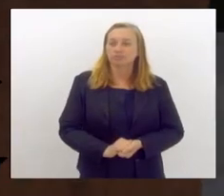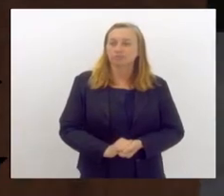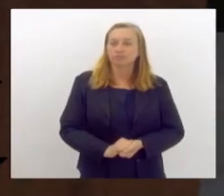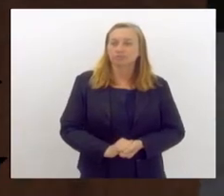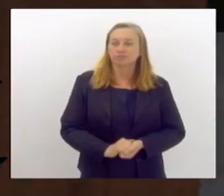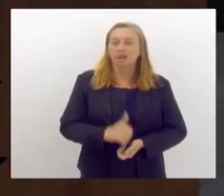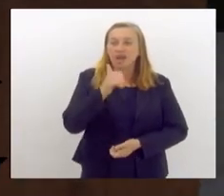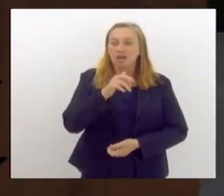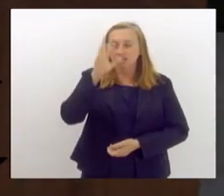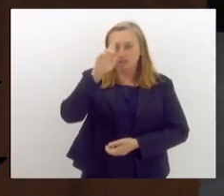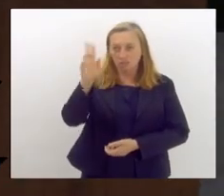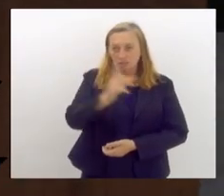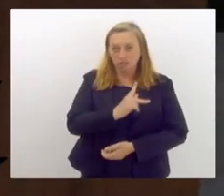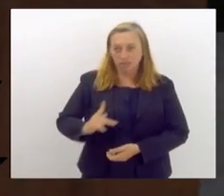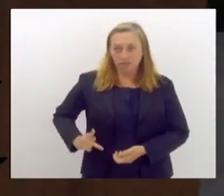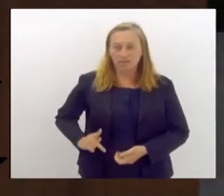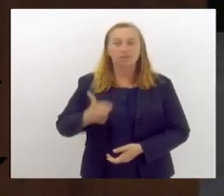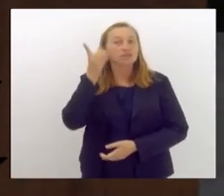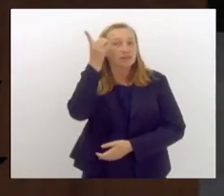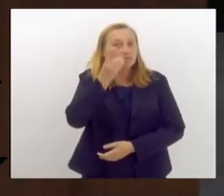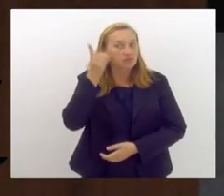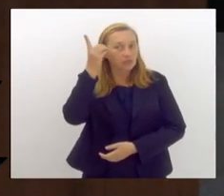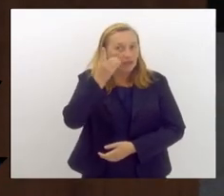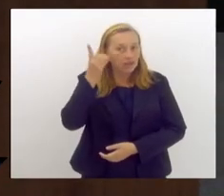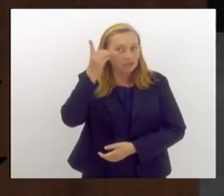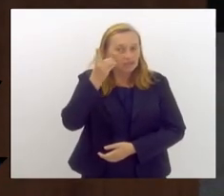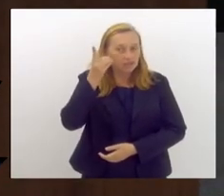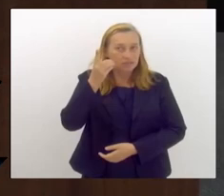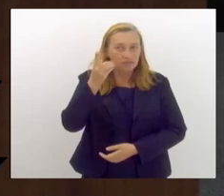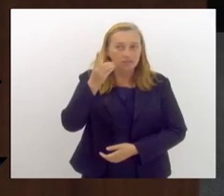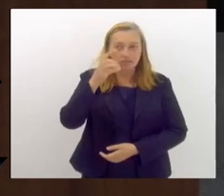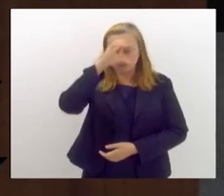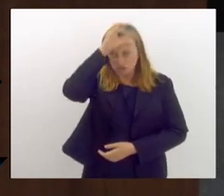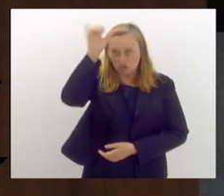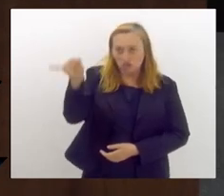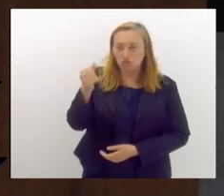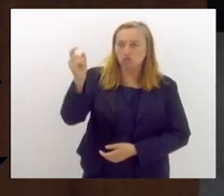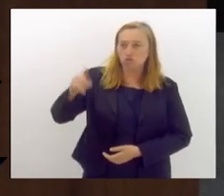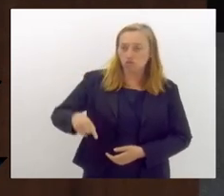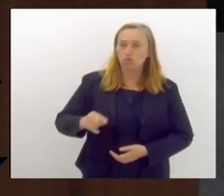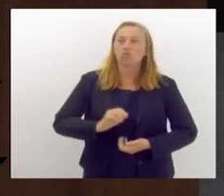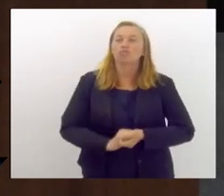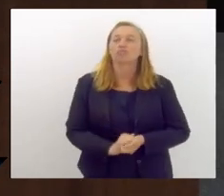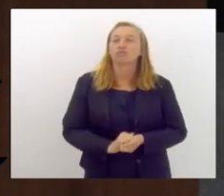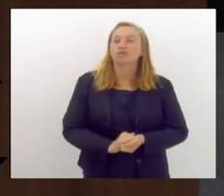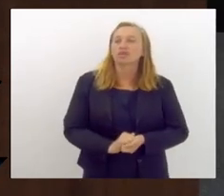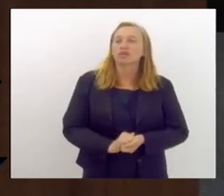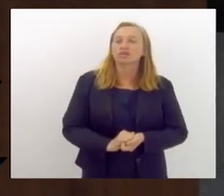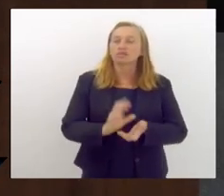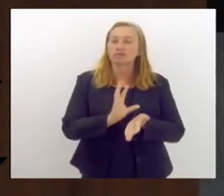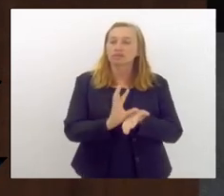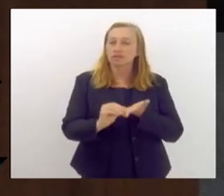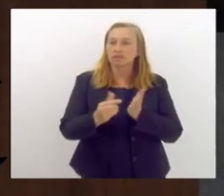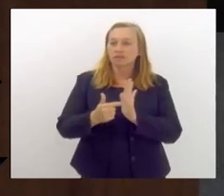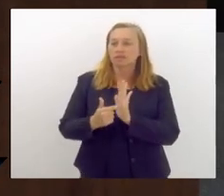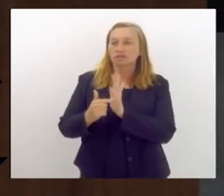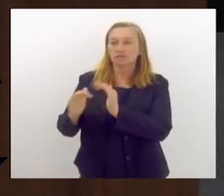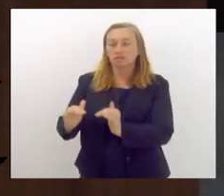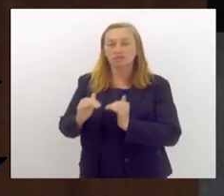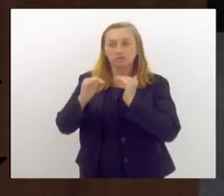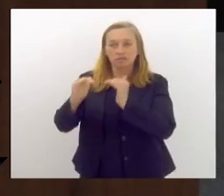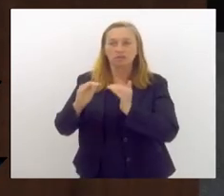Senhora presidente, deputada Tia Ju, a ata reflete com exatidão